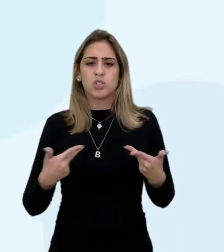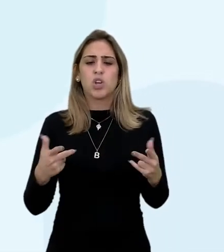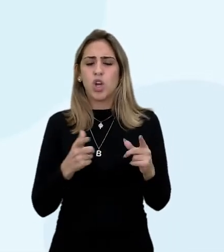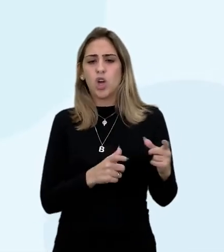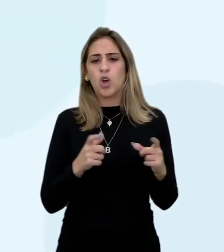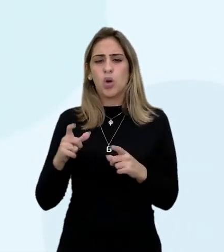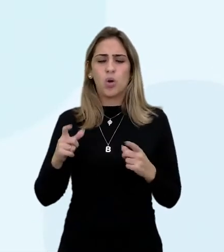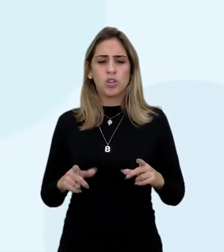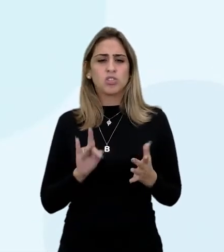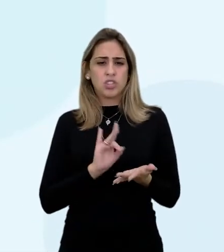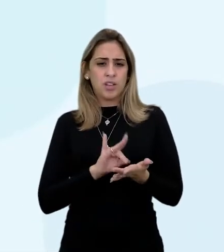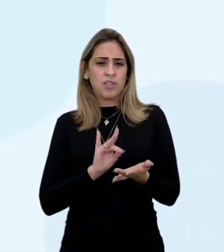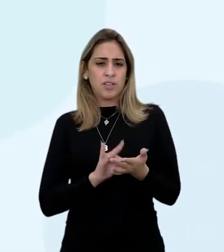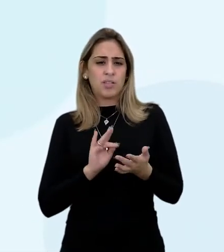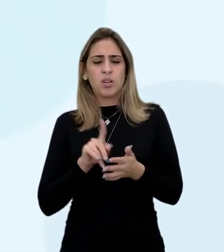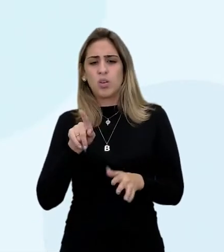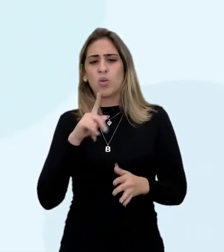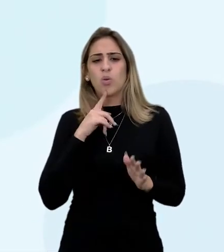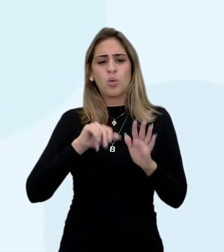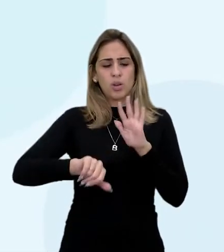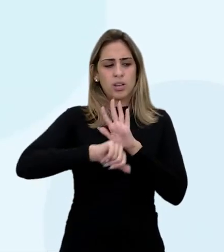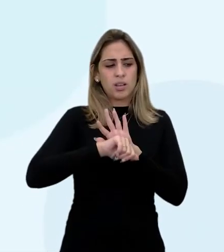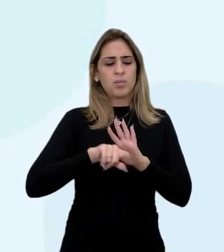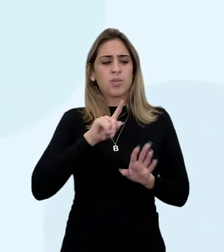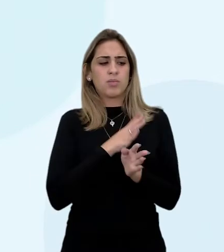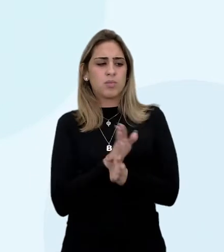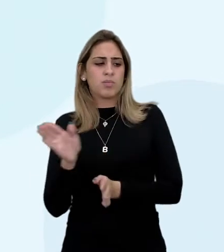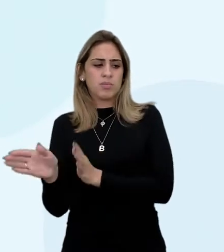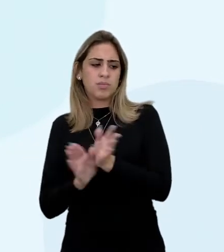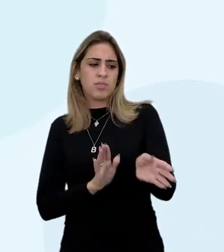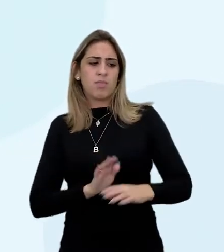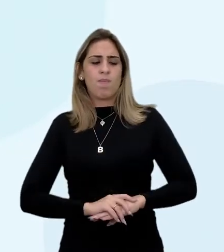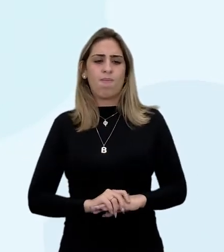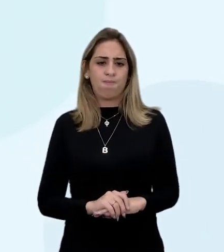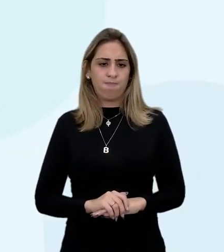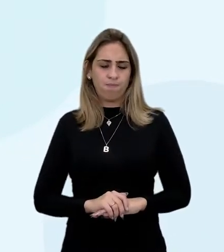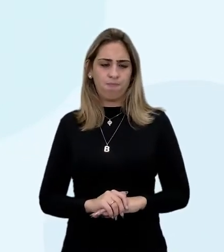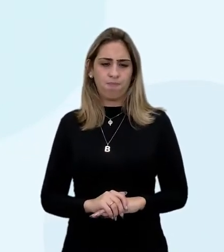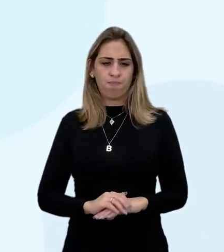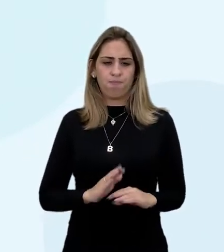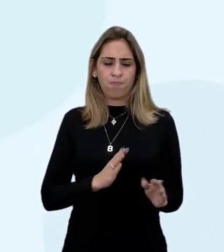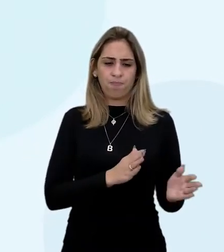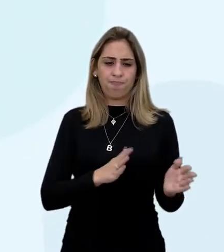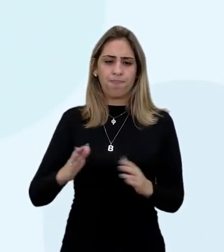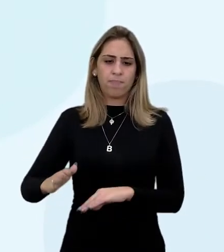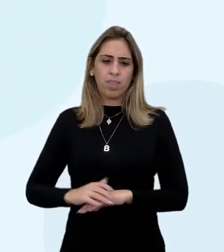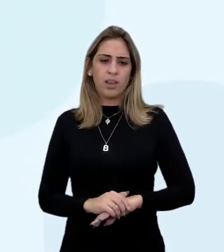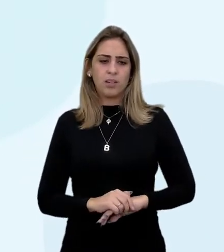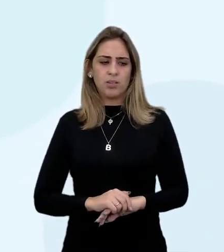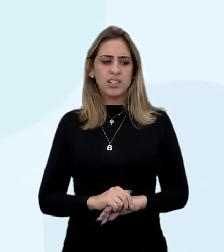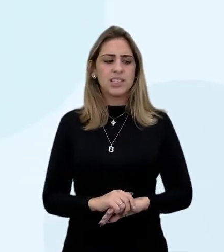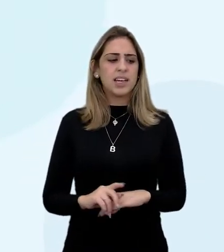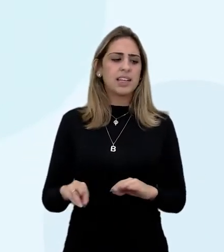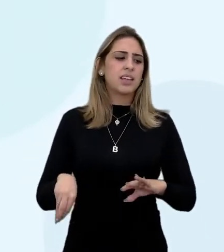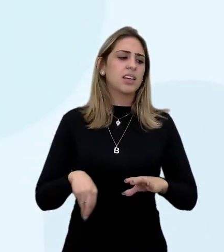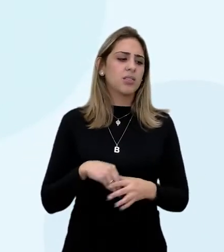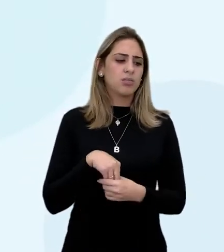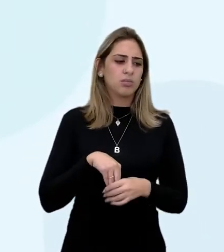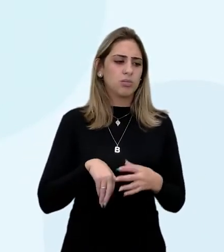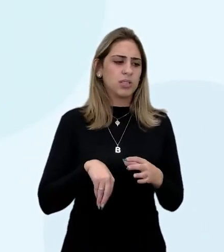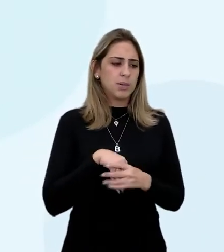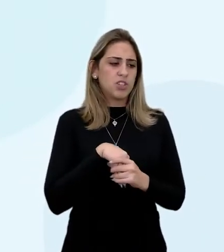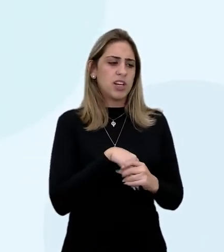onde, na verdade, o crime ou o desvio, ele está mostrando um processo que já não é mais válido